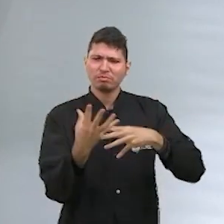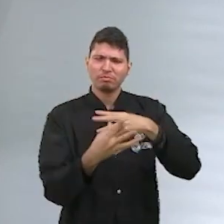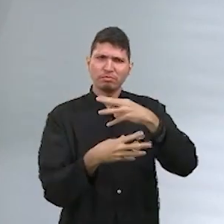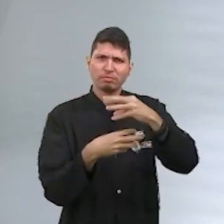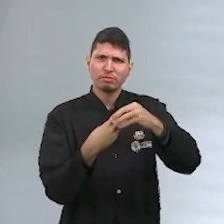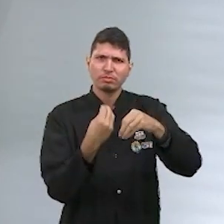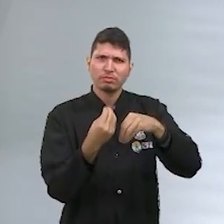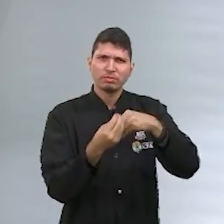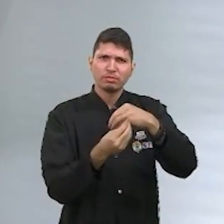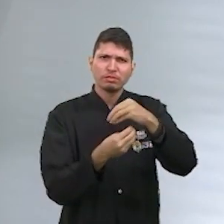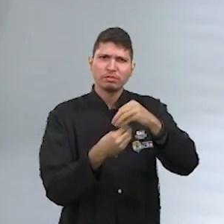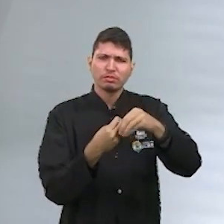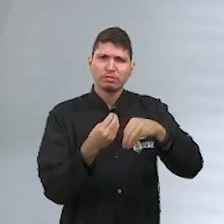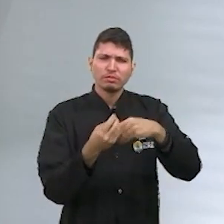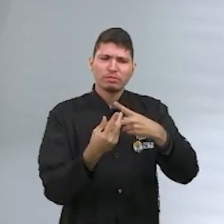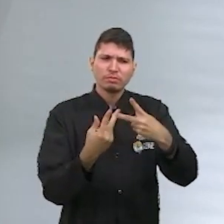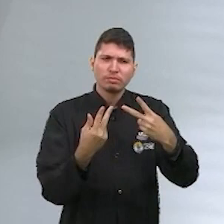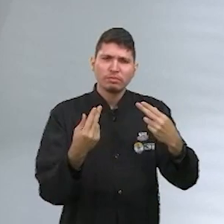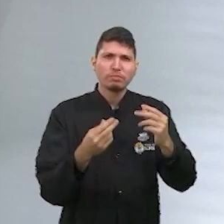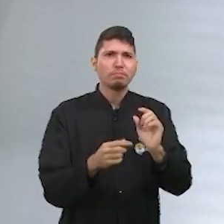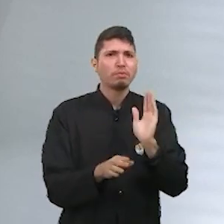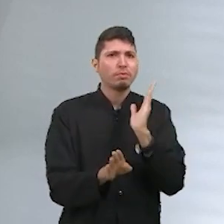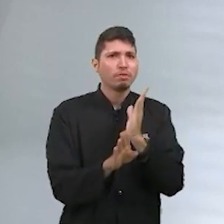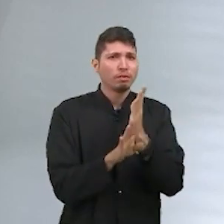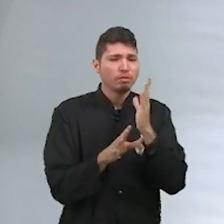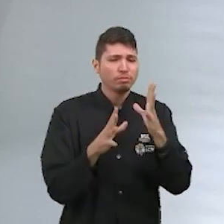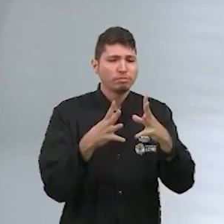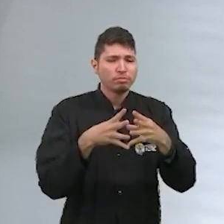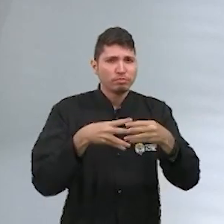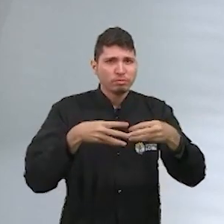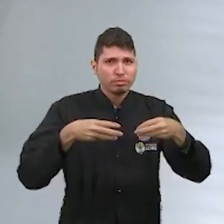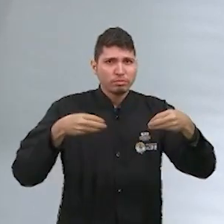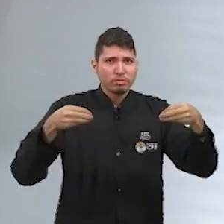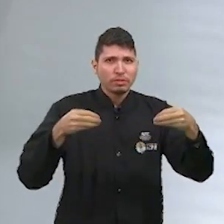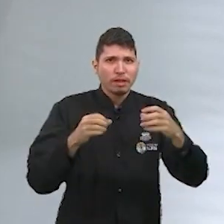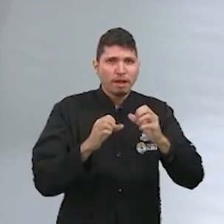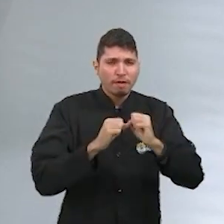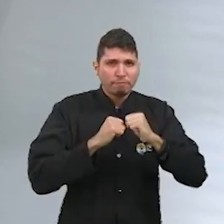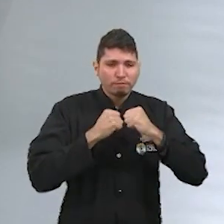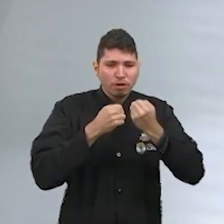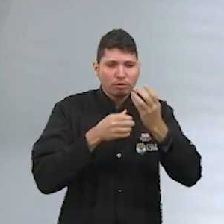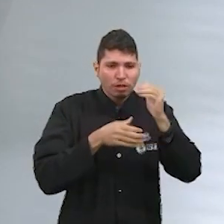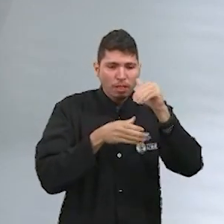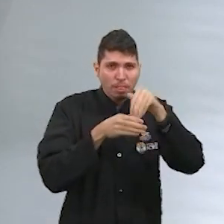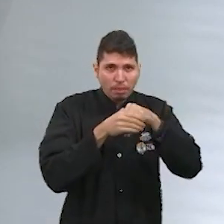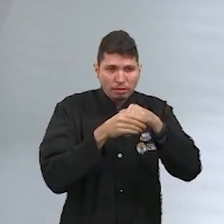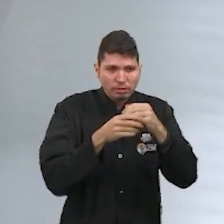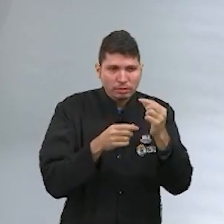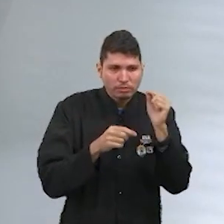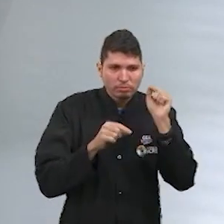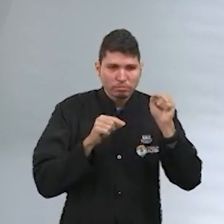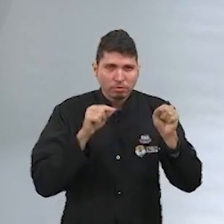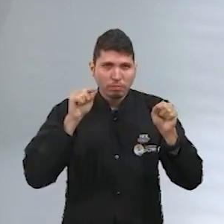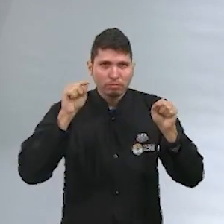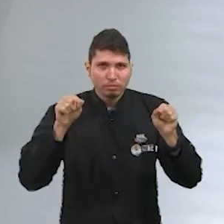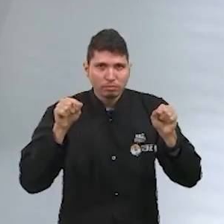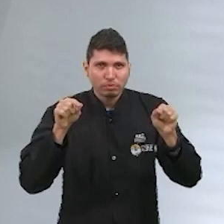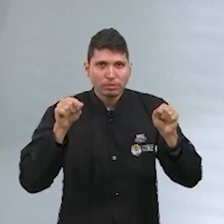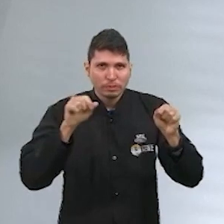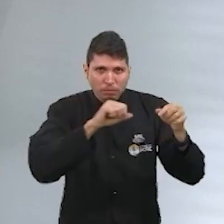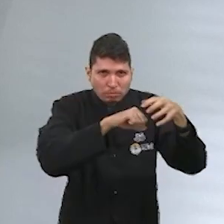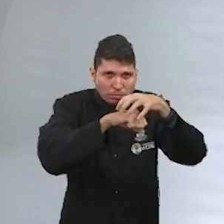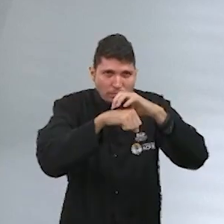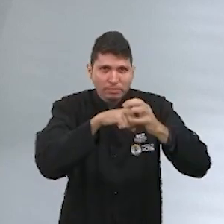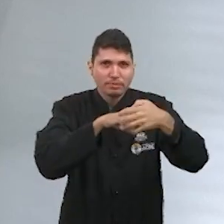única fase? Devido à solubilidade e à força intermolecular que vai acontecer entre essas duas moléculas. Por